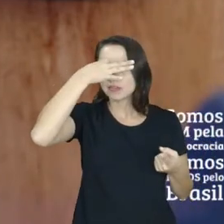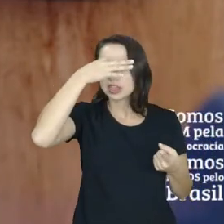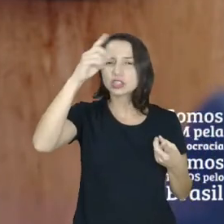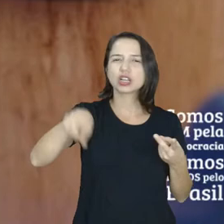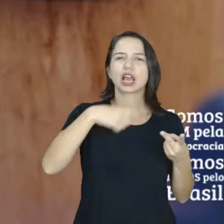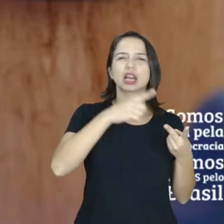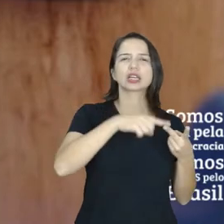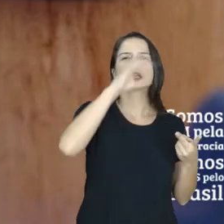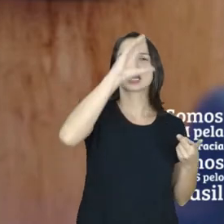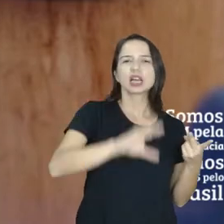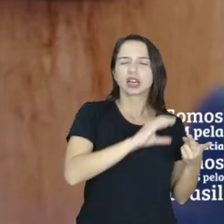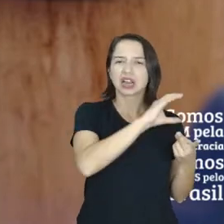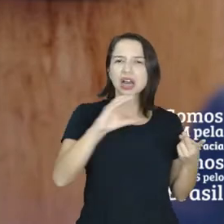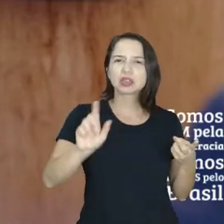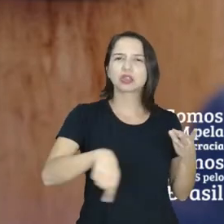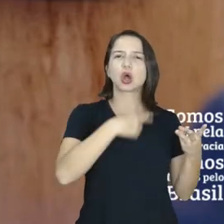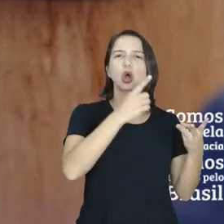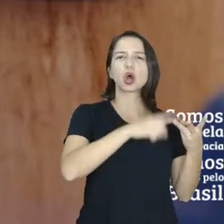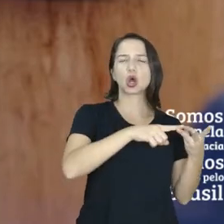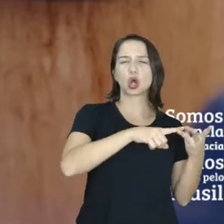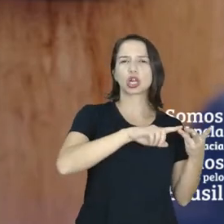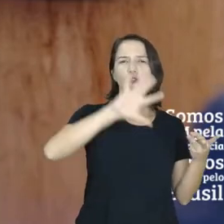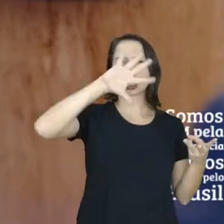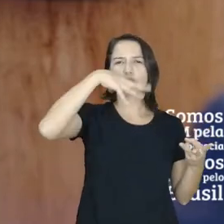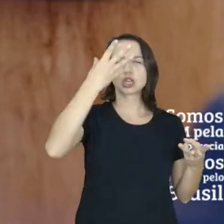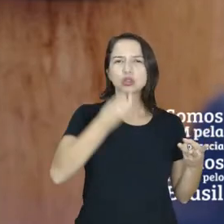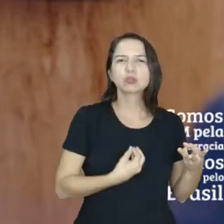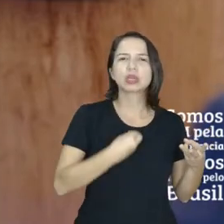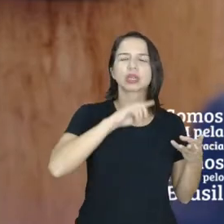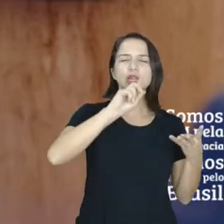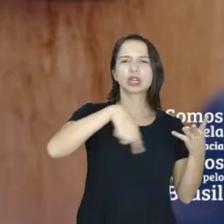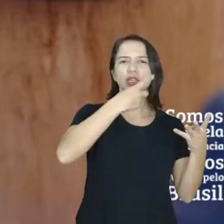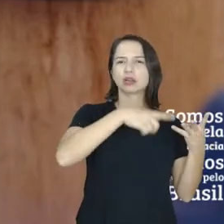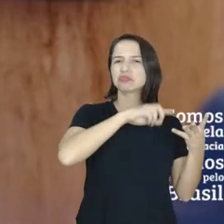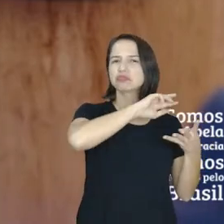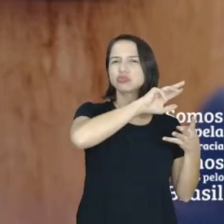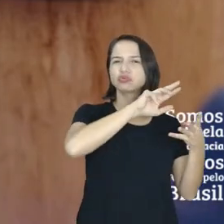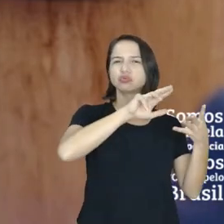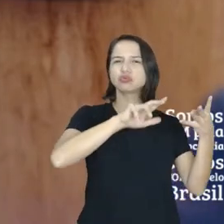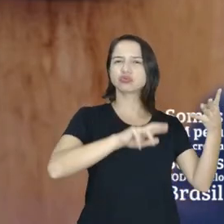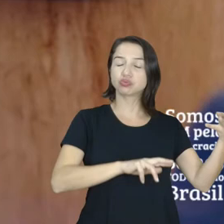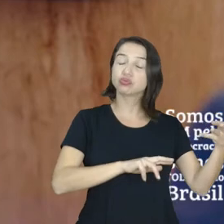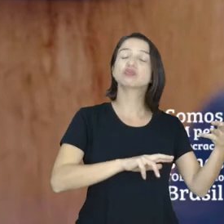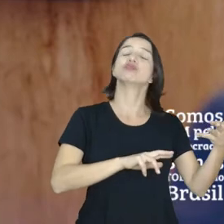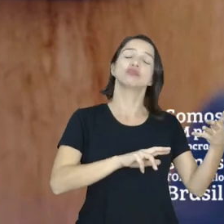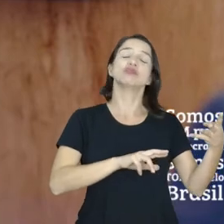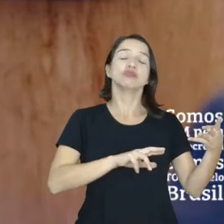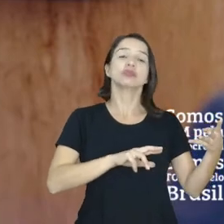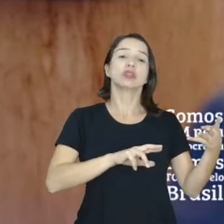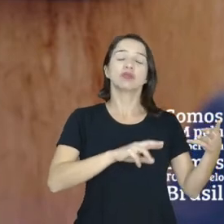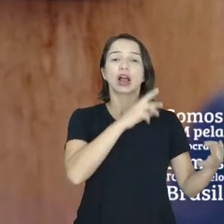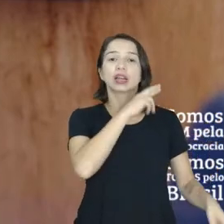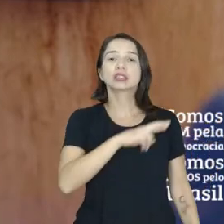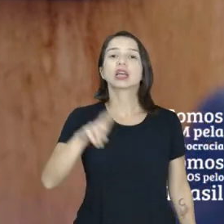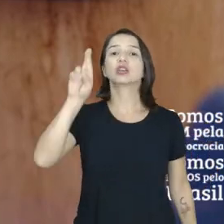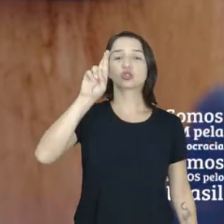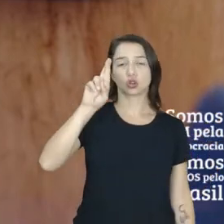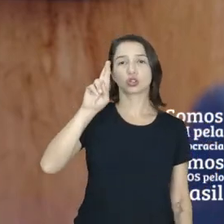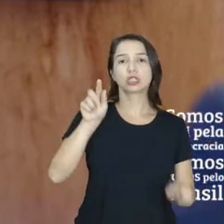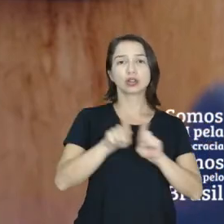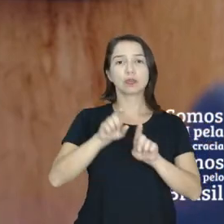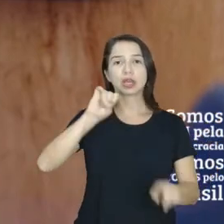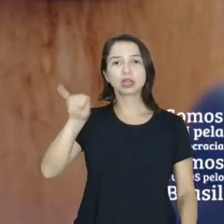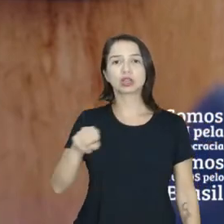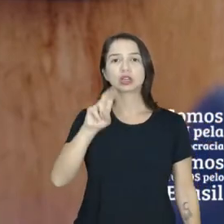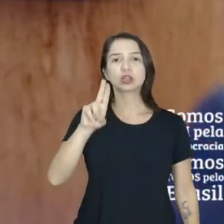delas evangélicas, outras com inspiração católica, outras judaica,